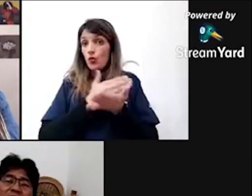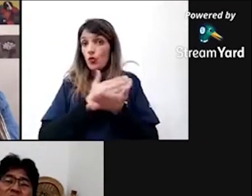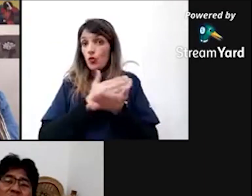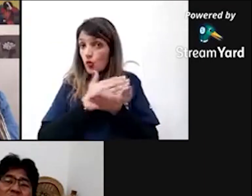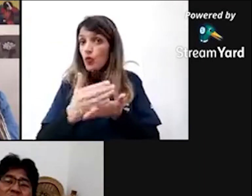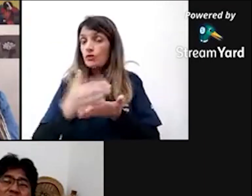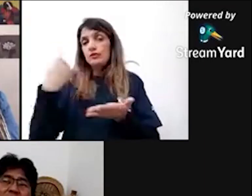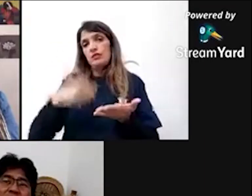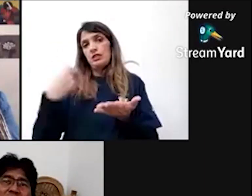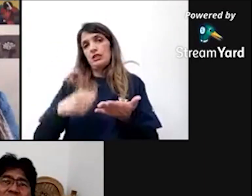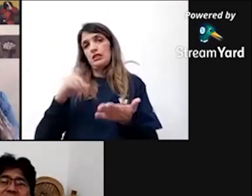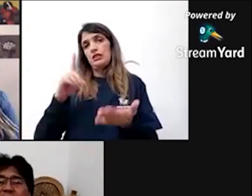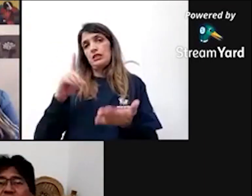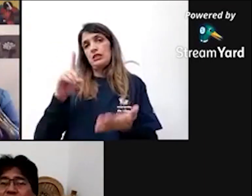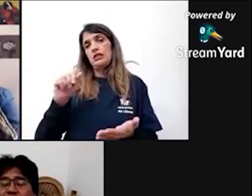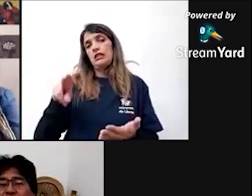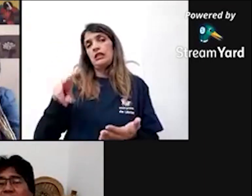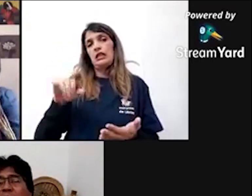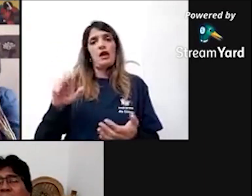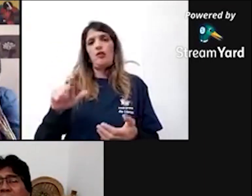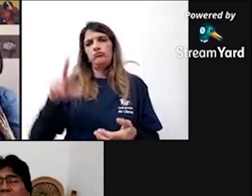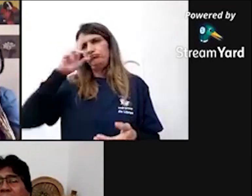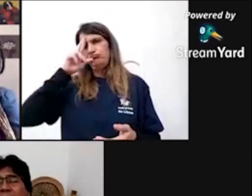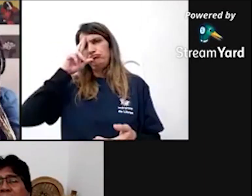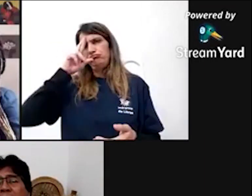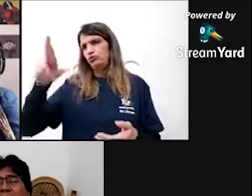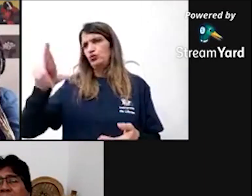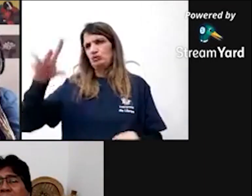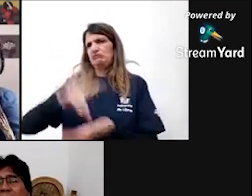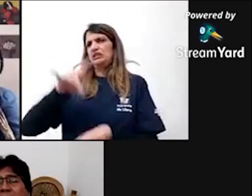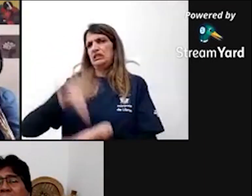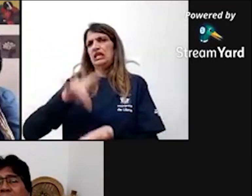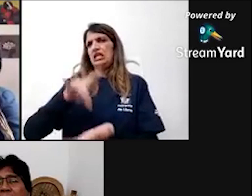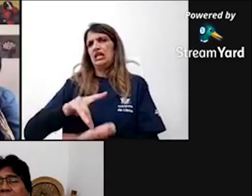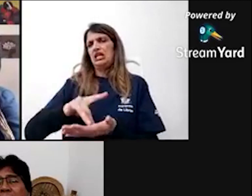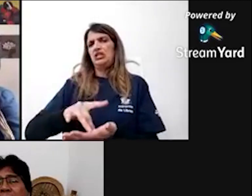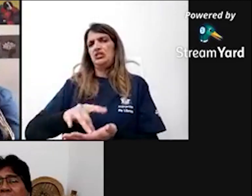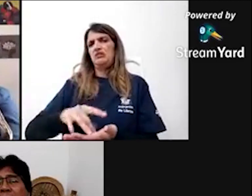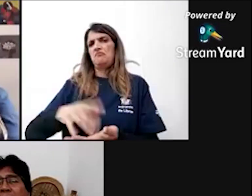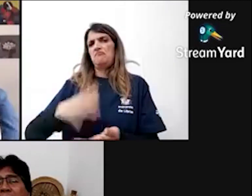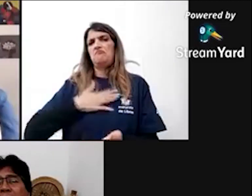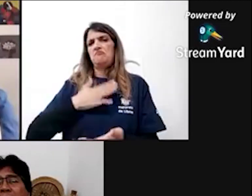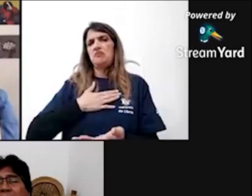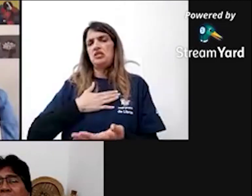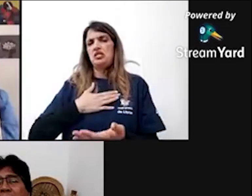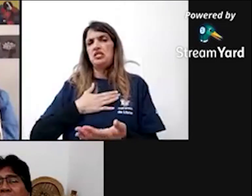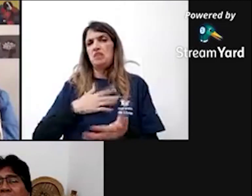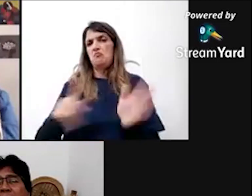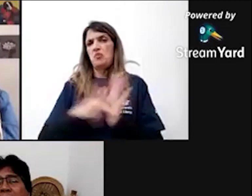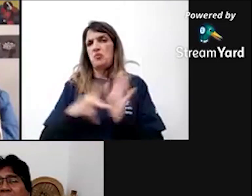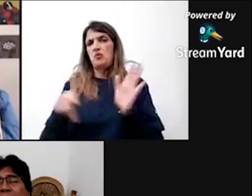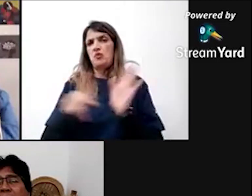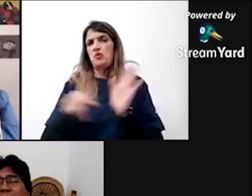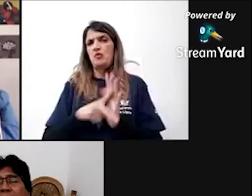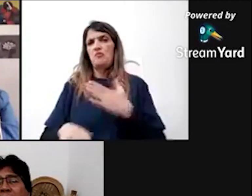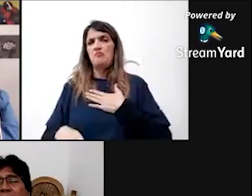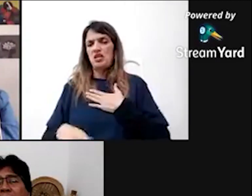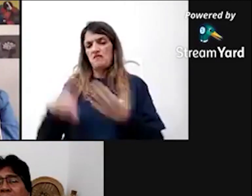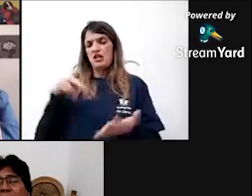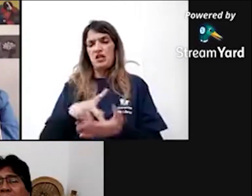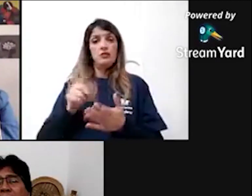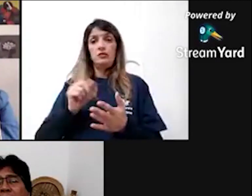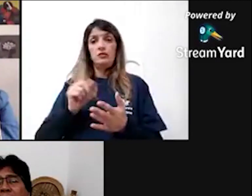Como o Daniel falou, a gente não é dono de verdade alguma. O que fazemos é tentar juntar